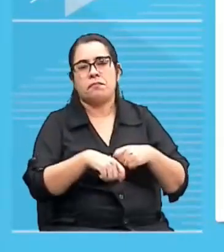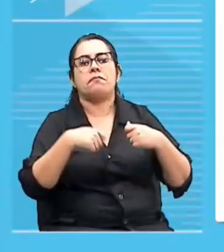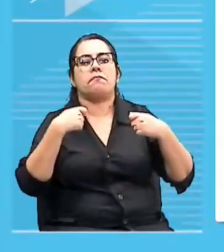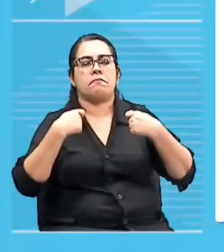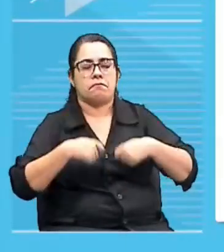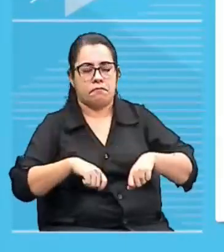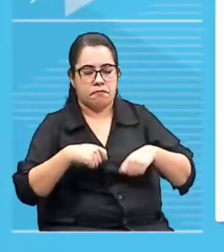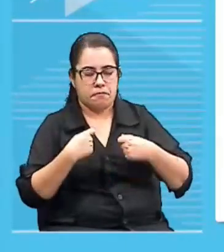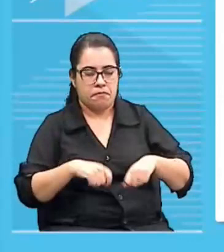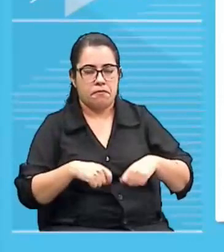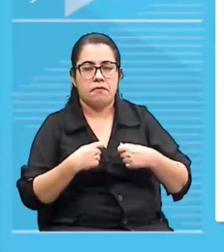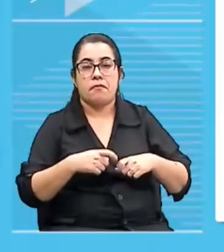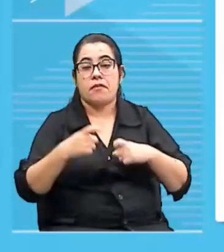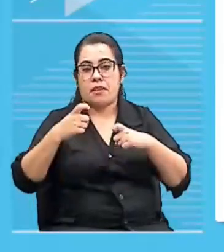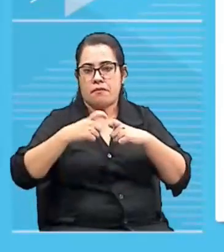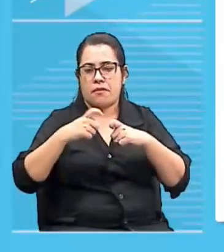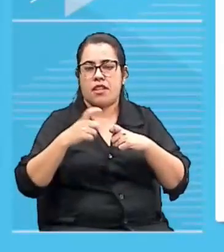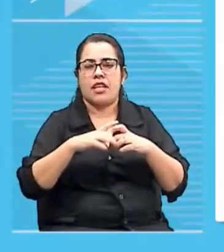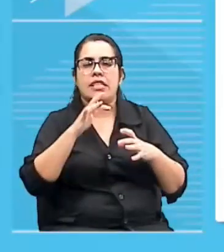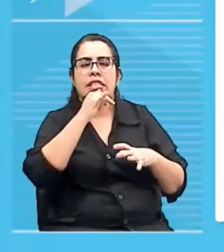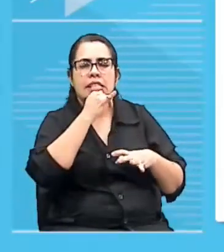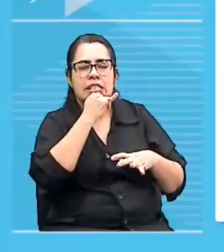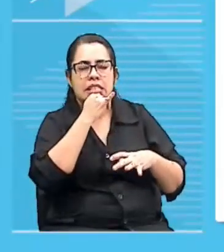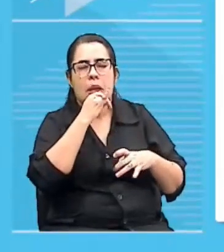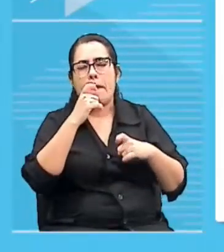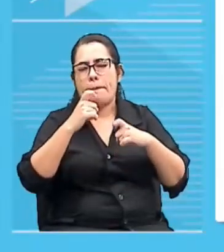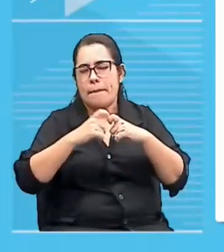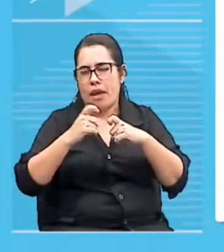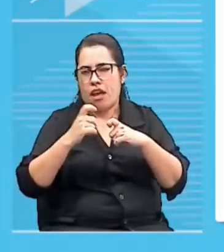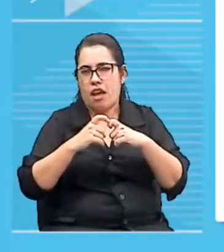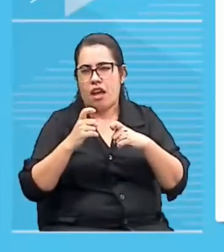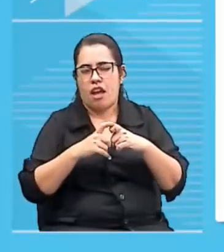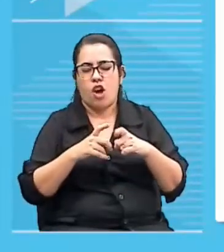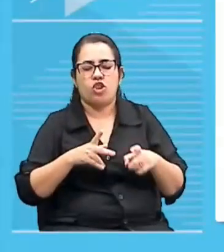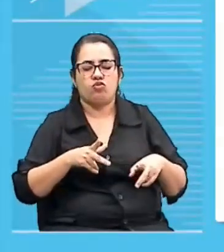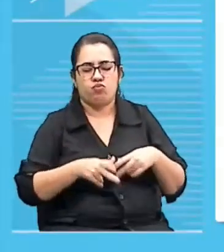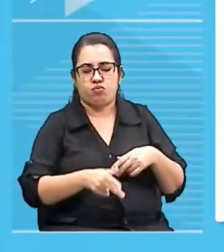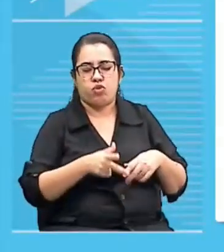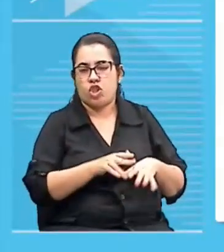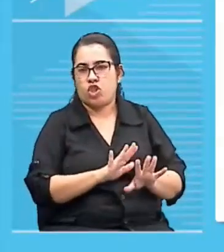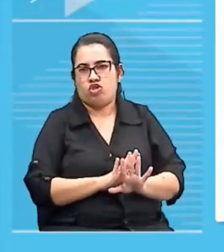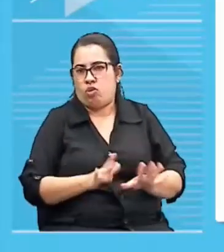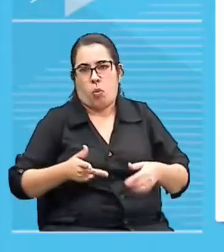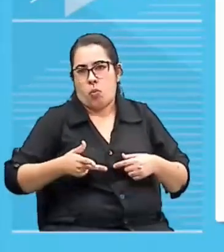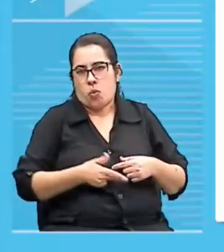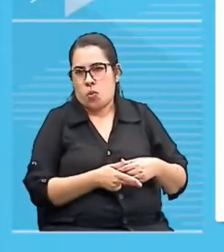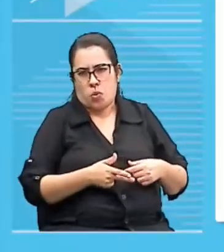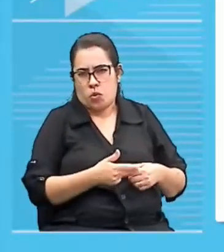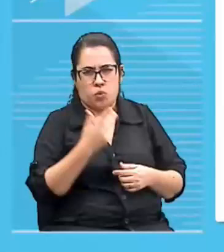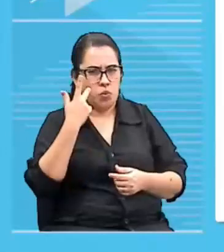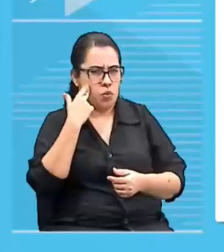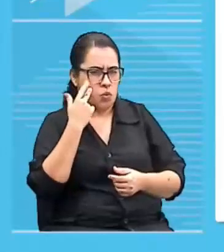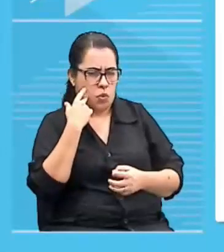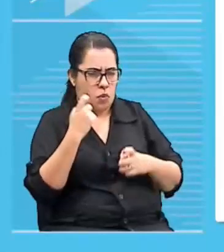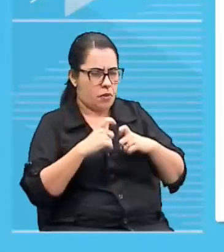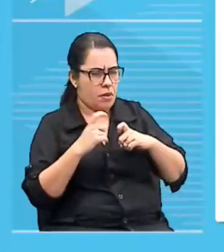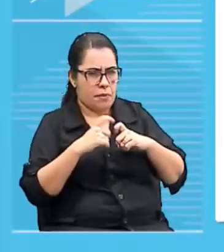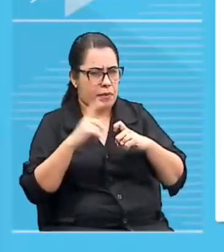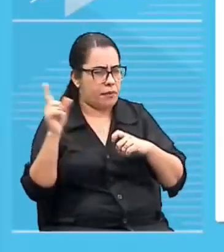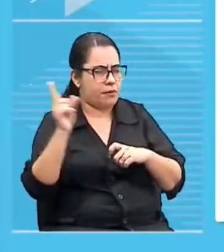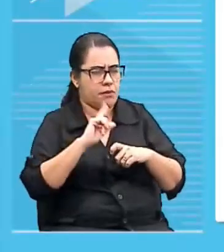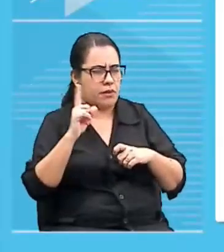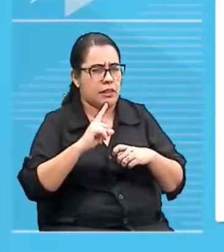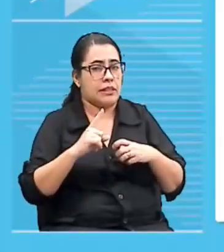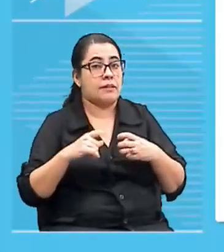Para um médico, por exemplo, operar em uma máquina dessas, ele não pode ser só e somente só um médico. Ele precisa ter